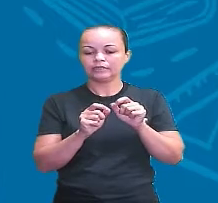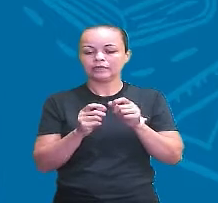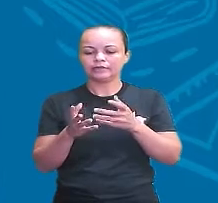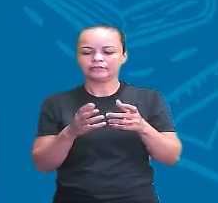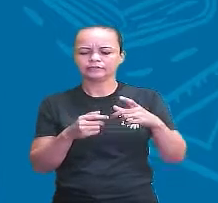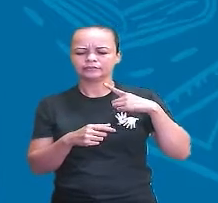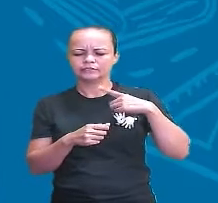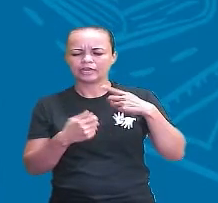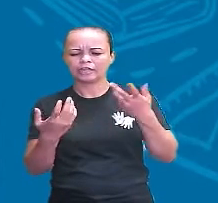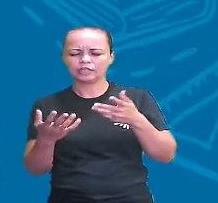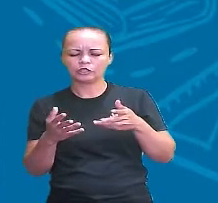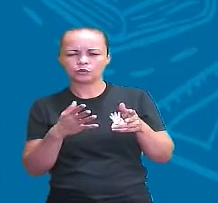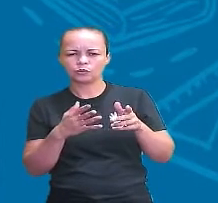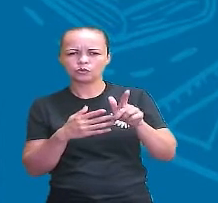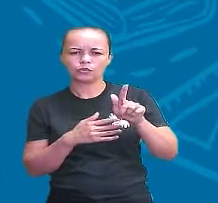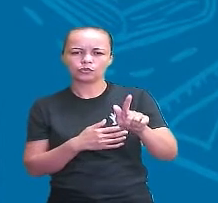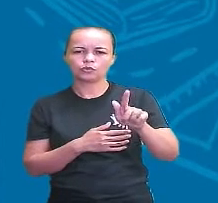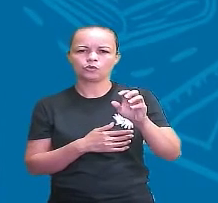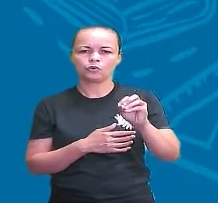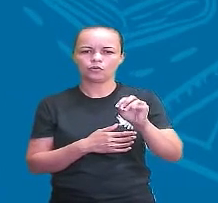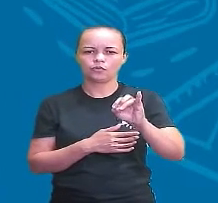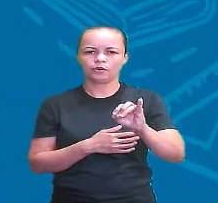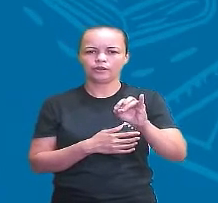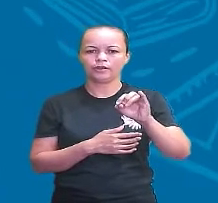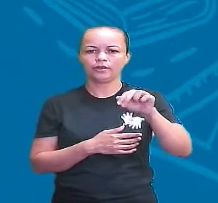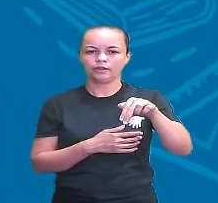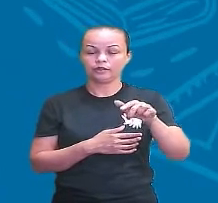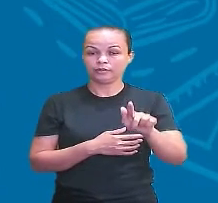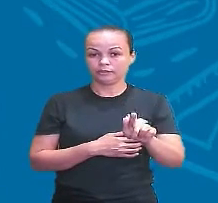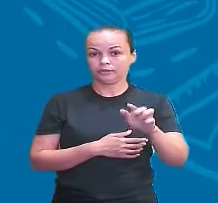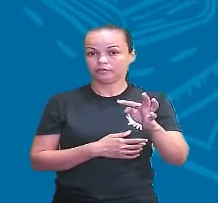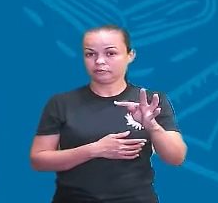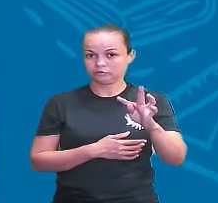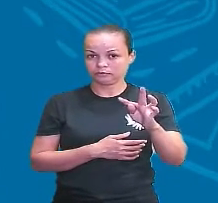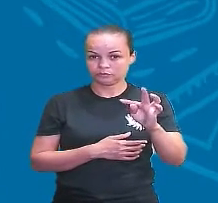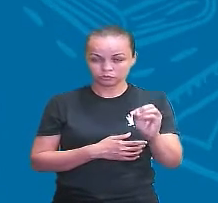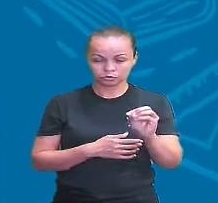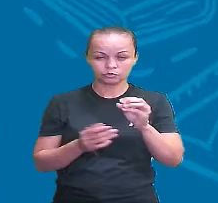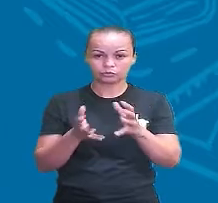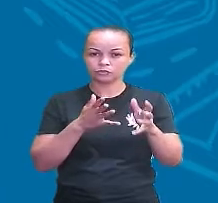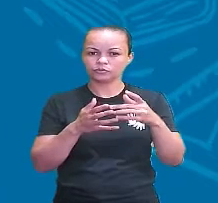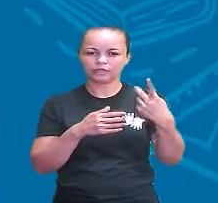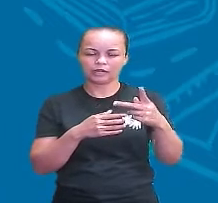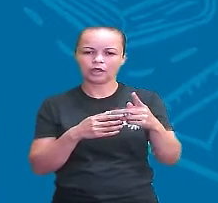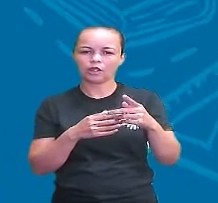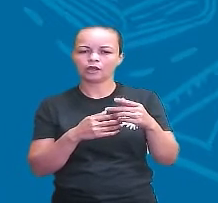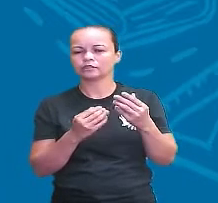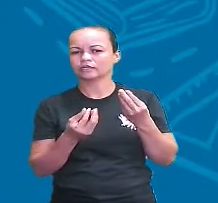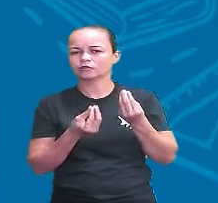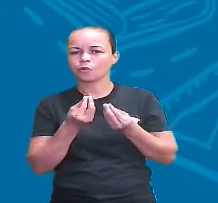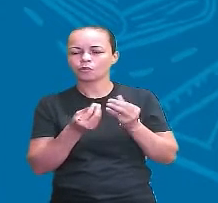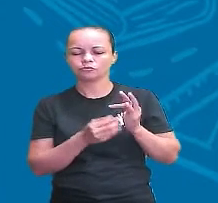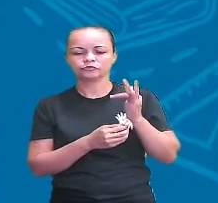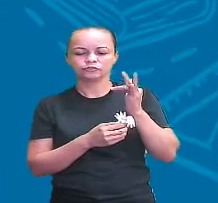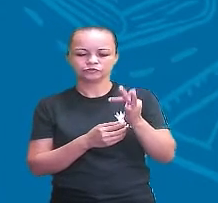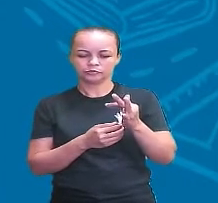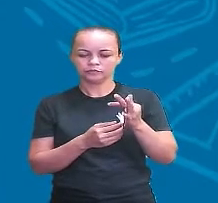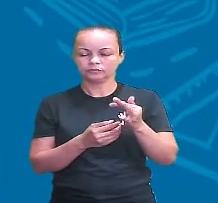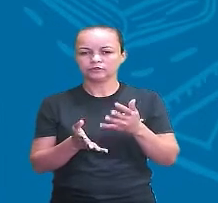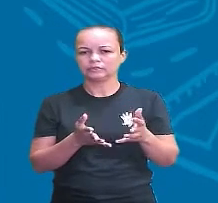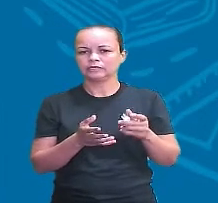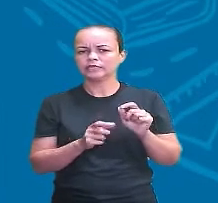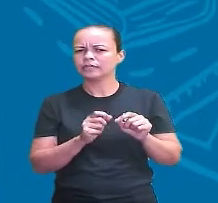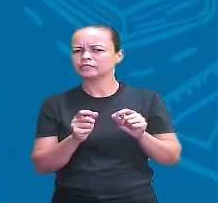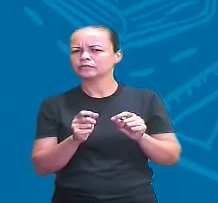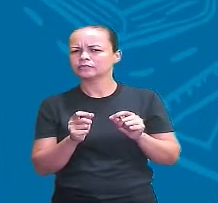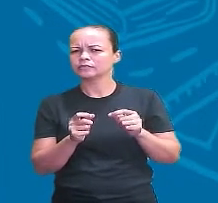to, essencial, going to, que é a partícula que vai dar o futuro, tá, gente? Depois eu tenho o verbo principal, que é a quem o going to